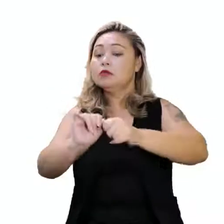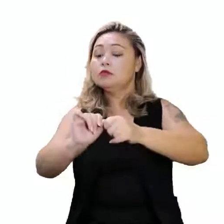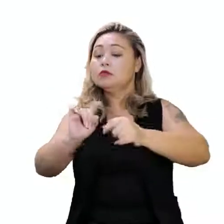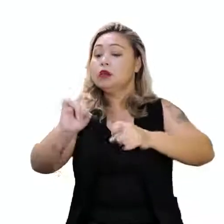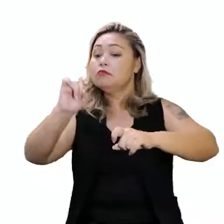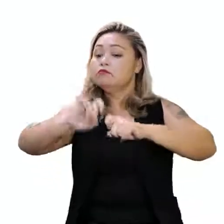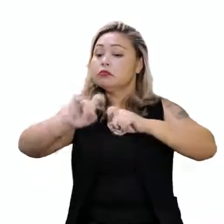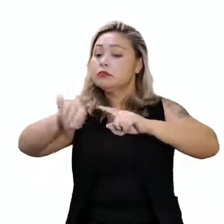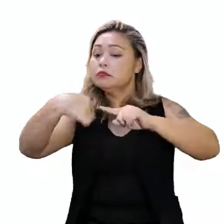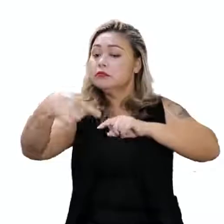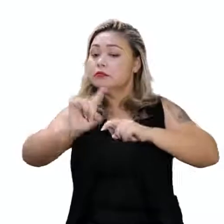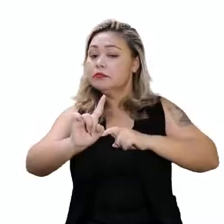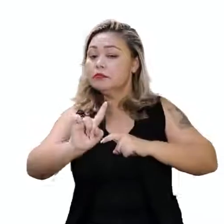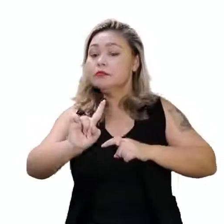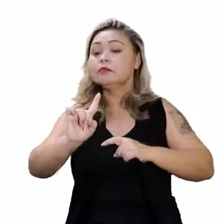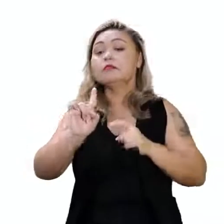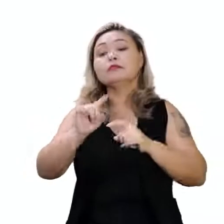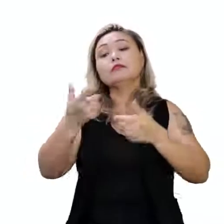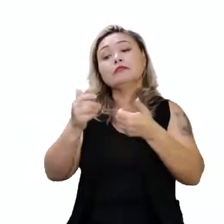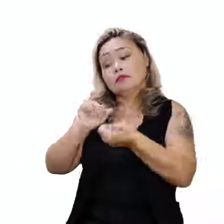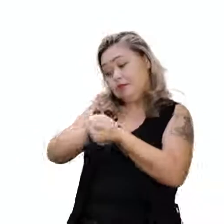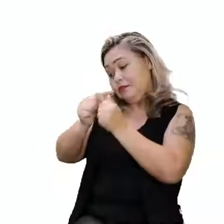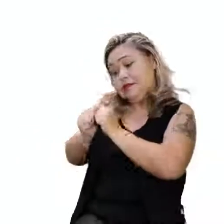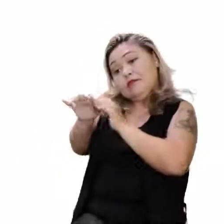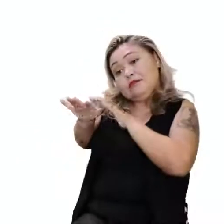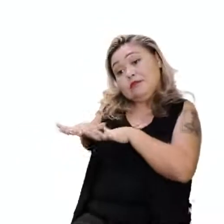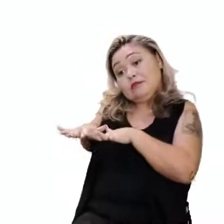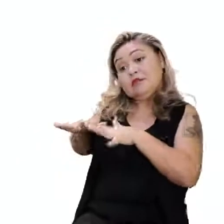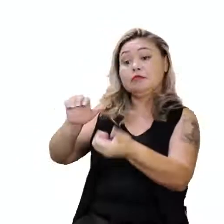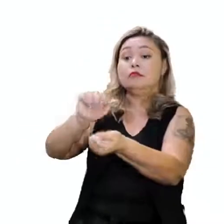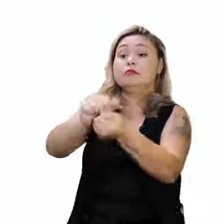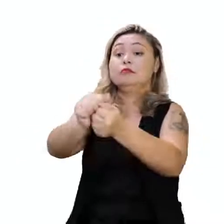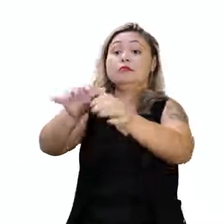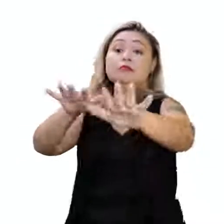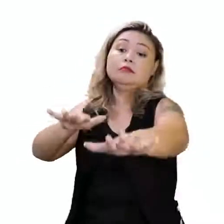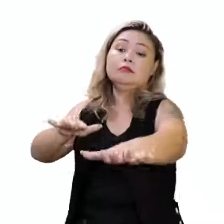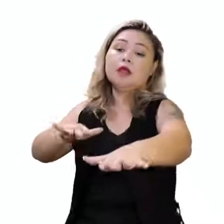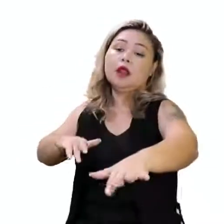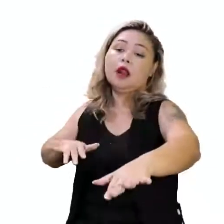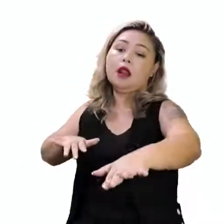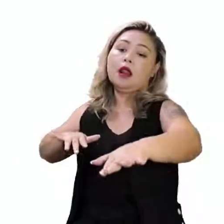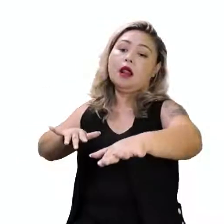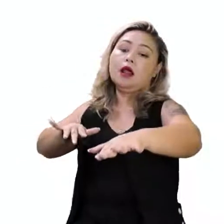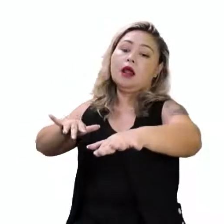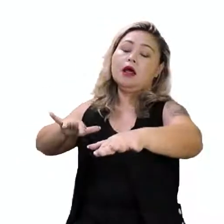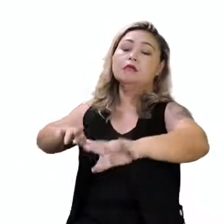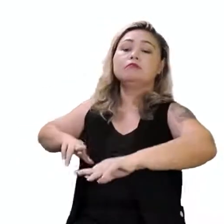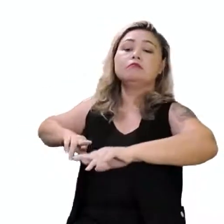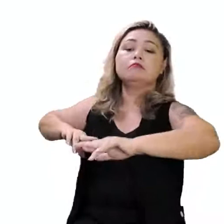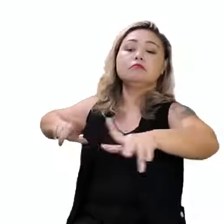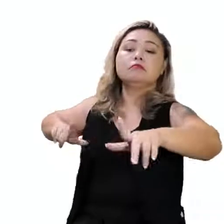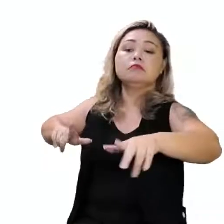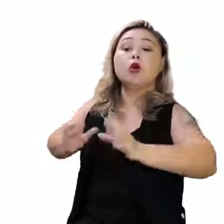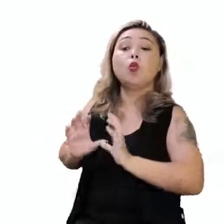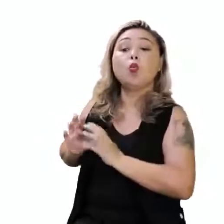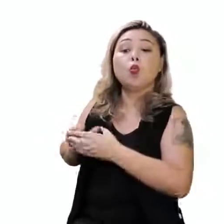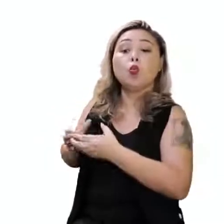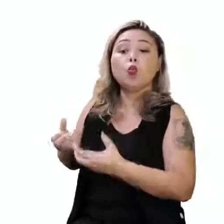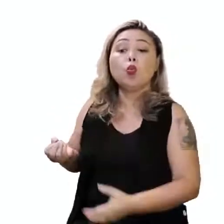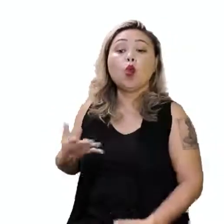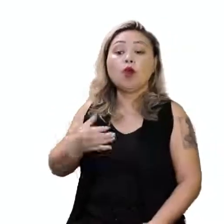se reproduzir, porque ele está adaptado àquele ambiente onde ele se desenvolveu e se diferenciou em outra